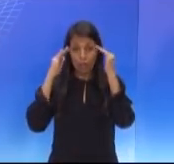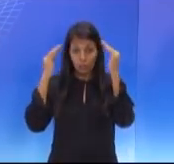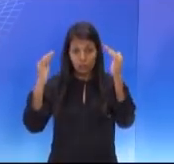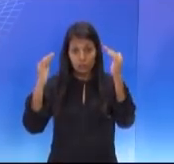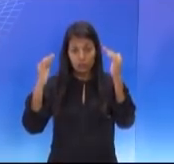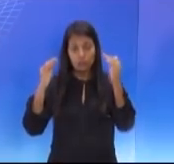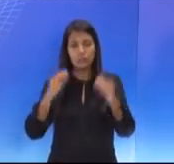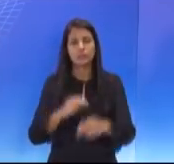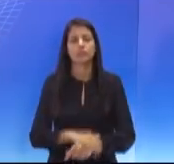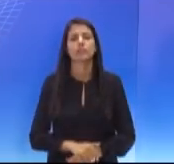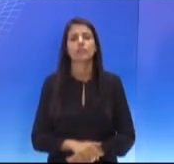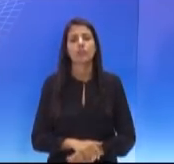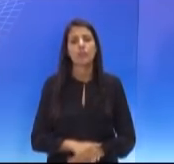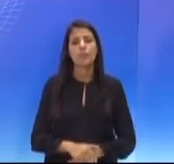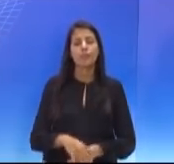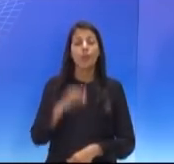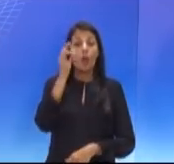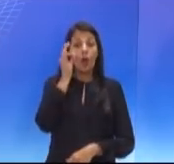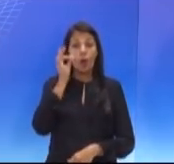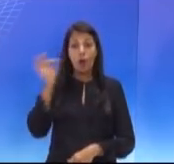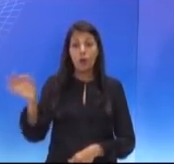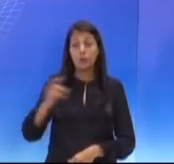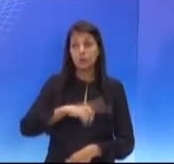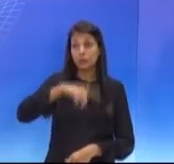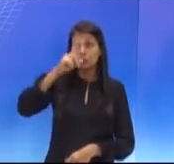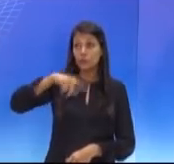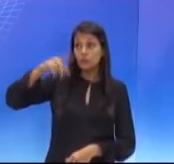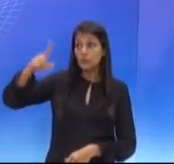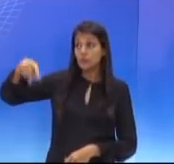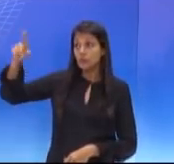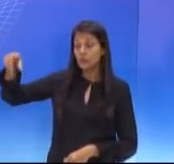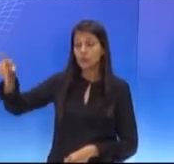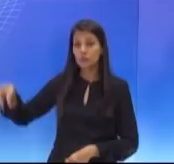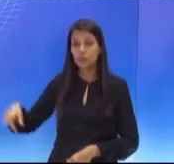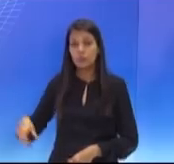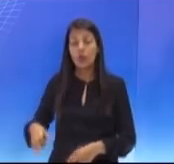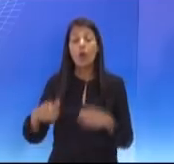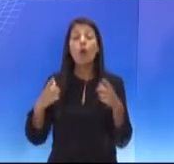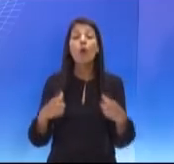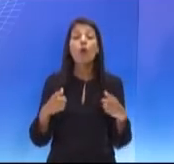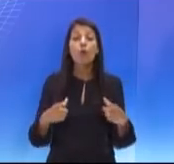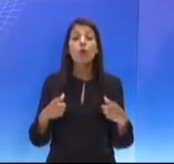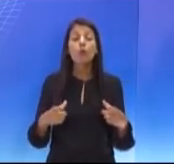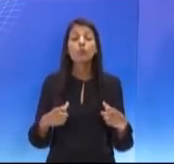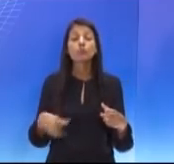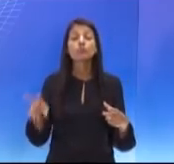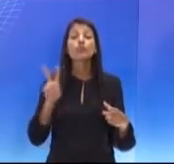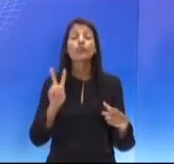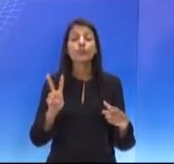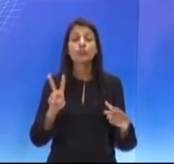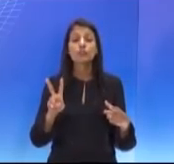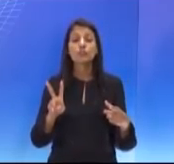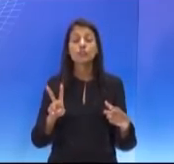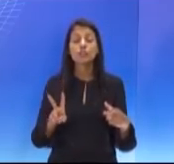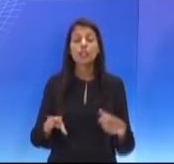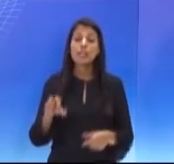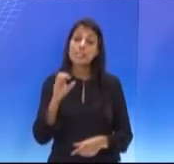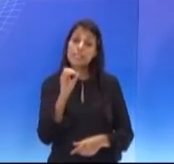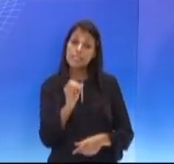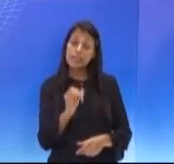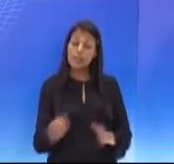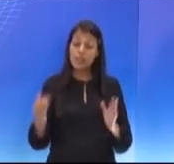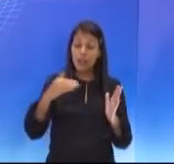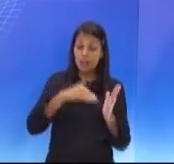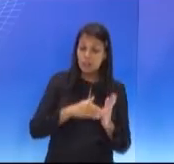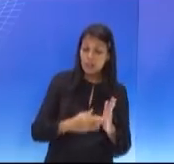o gráfico, a linha do gráfico, onde está a velocidade, está em cima do eixo do tempo, está zerada. Então ela vai de 6 até